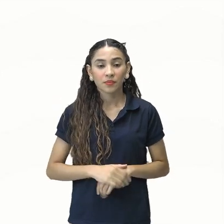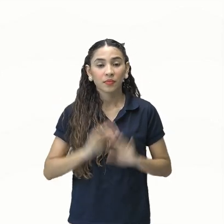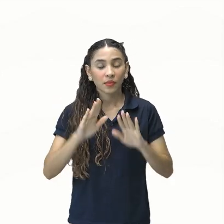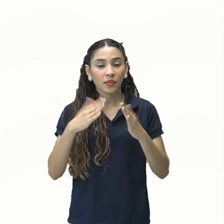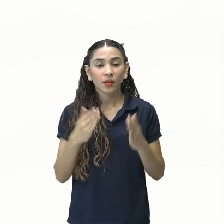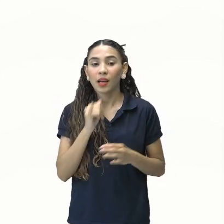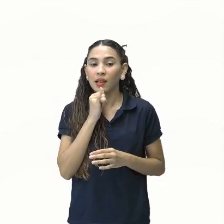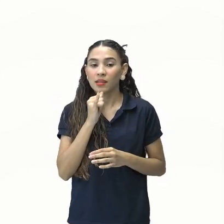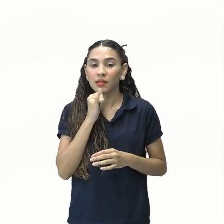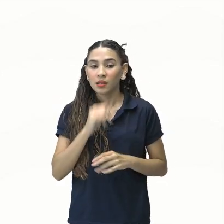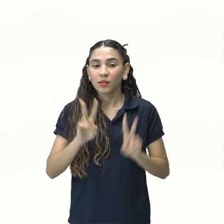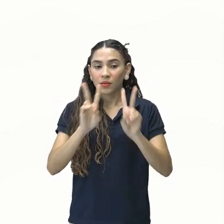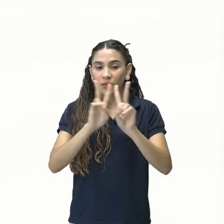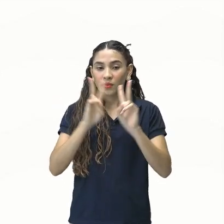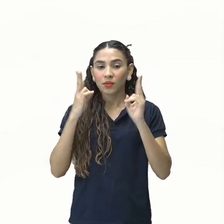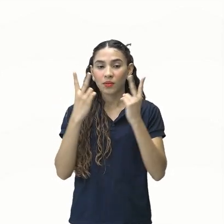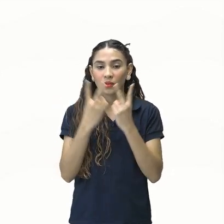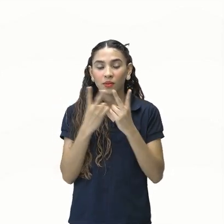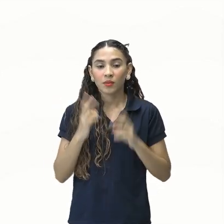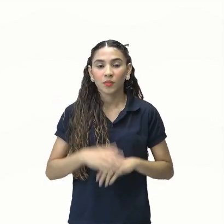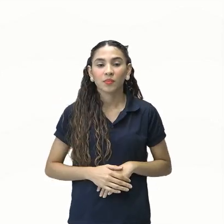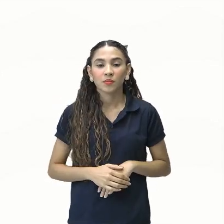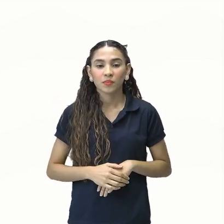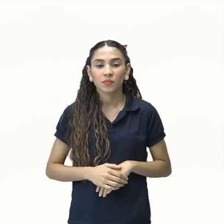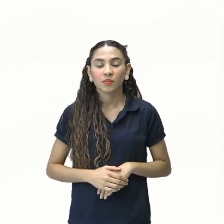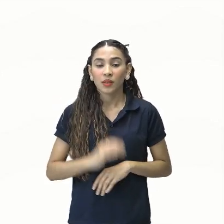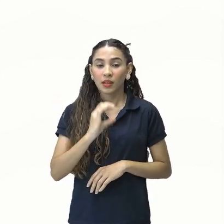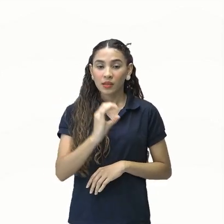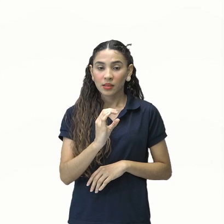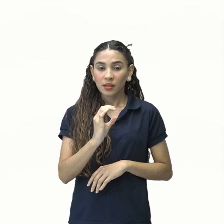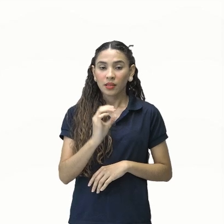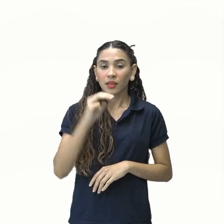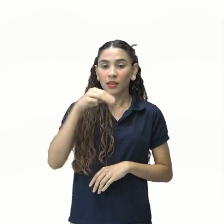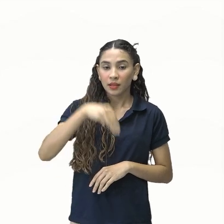como trata-se de volume, será centímetros